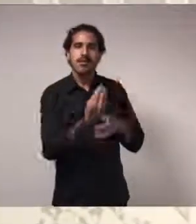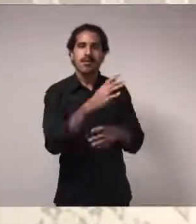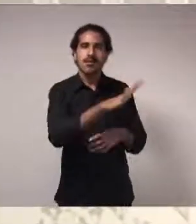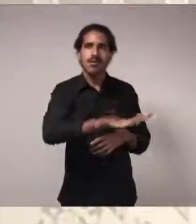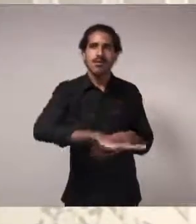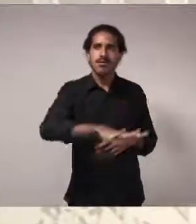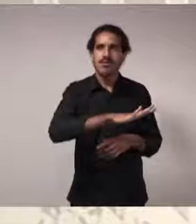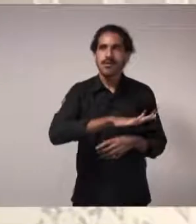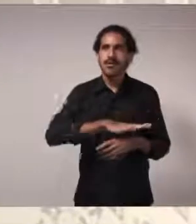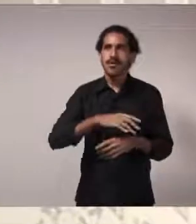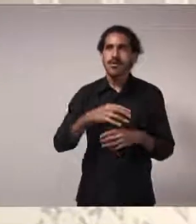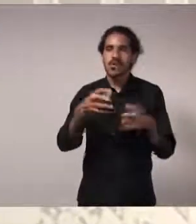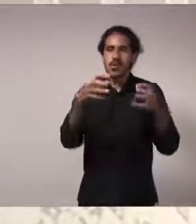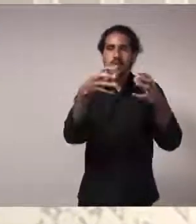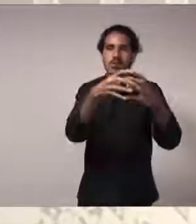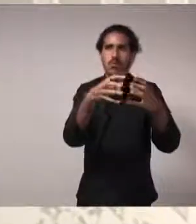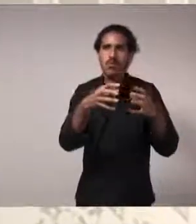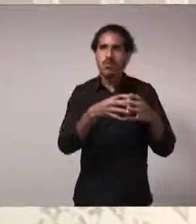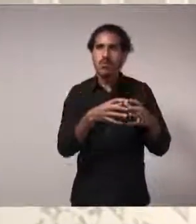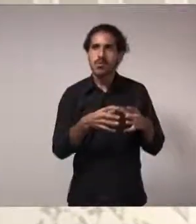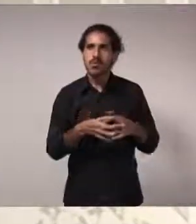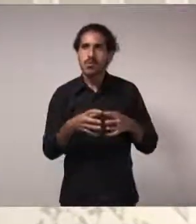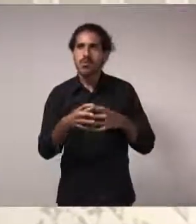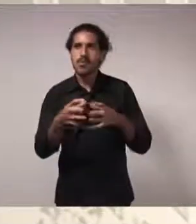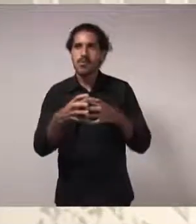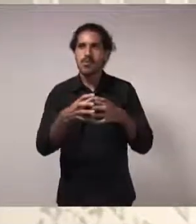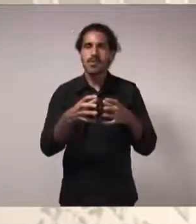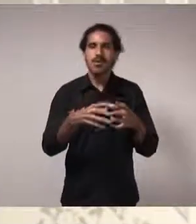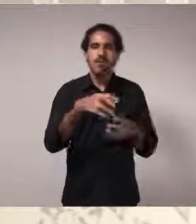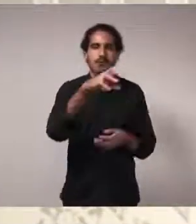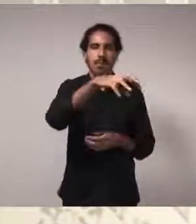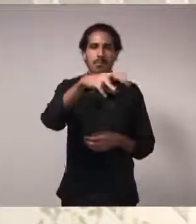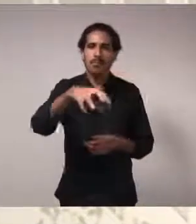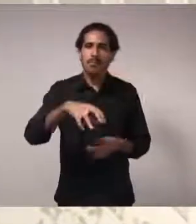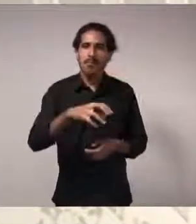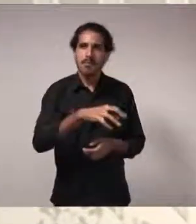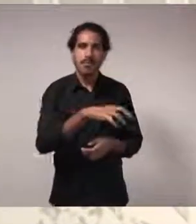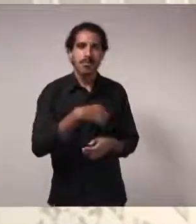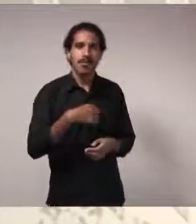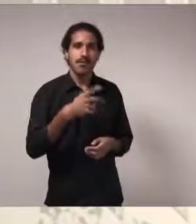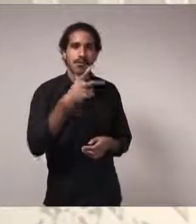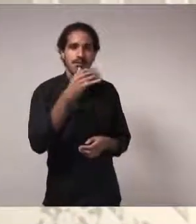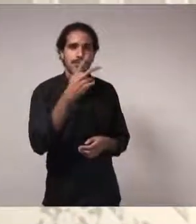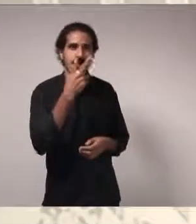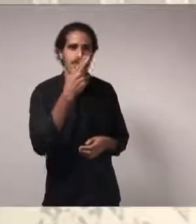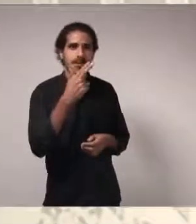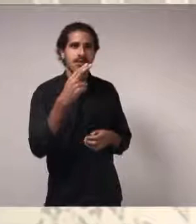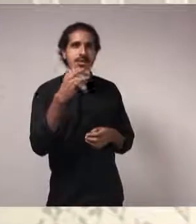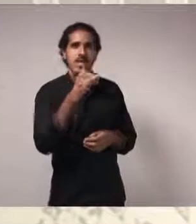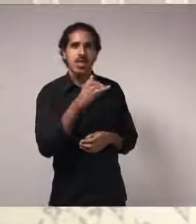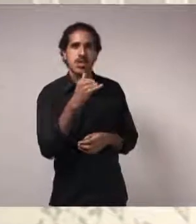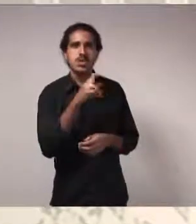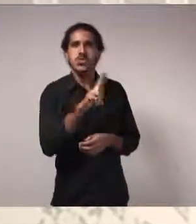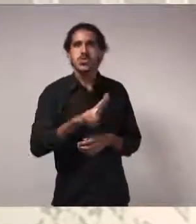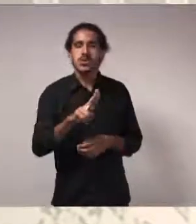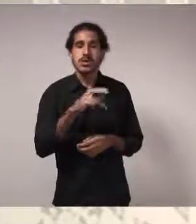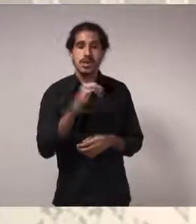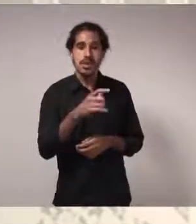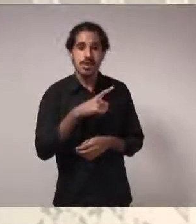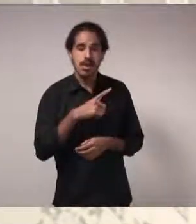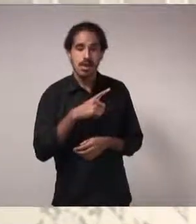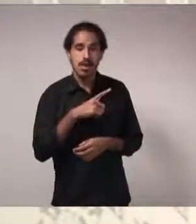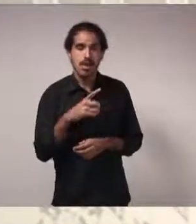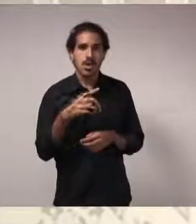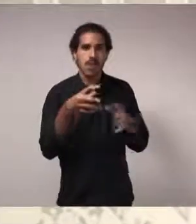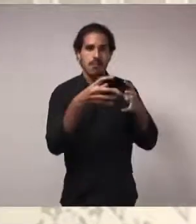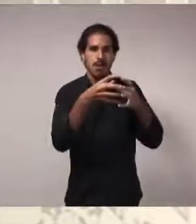e um grupo, um no-break, e aí isso vai criando cargas que são necessárias. E se você tem equipamentos grandes,